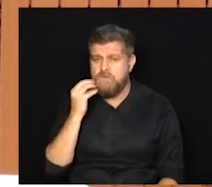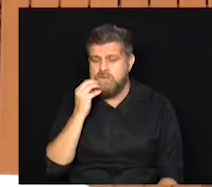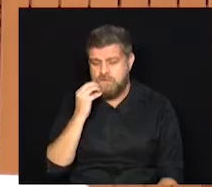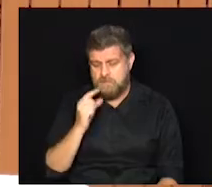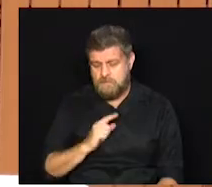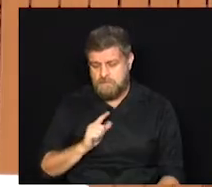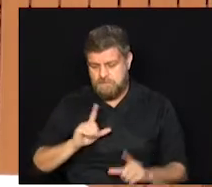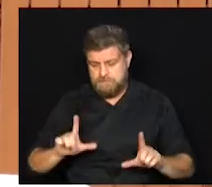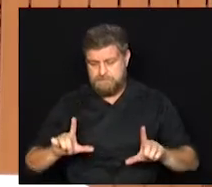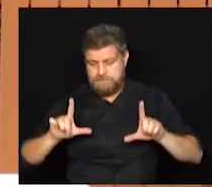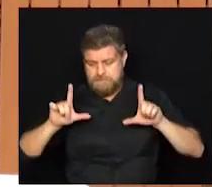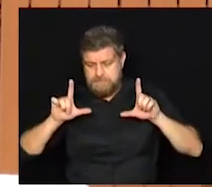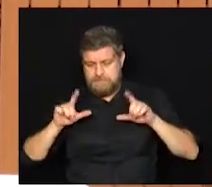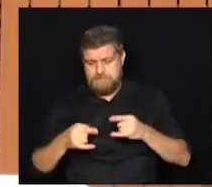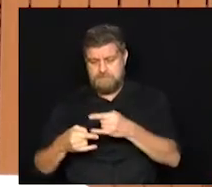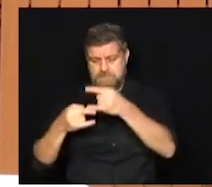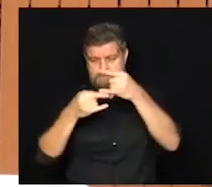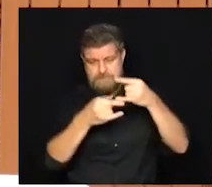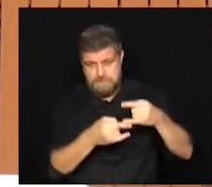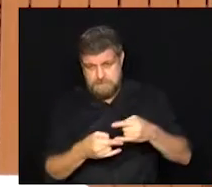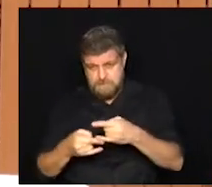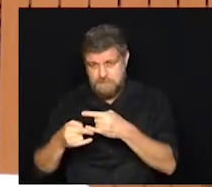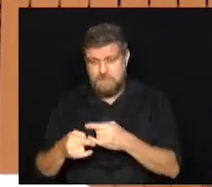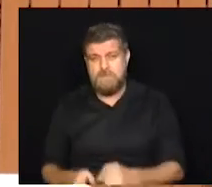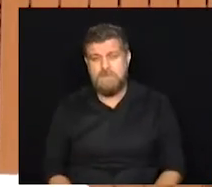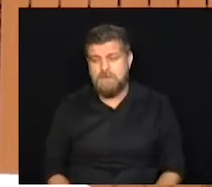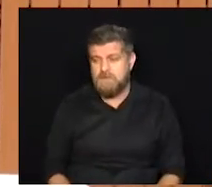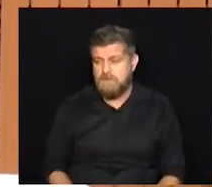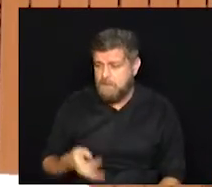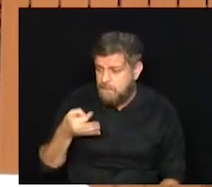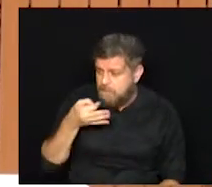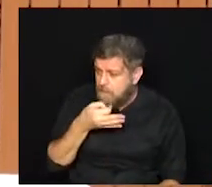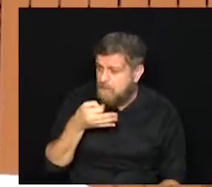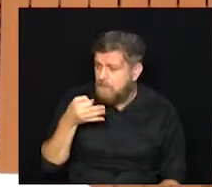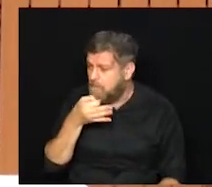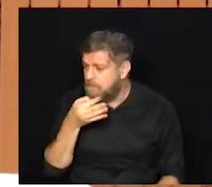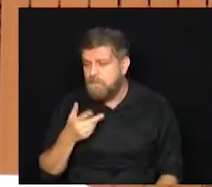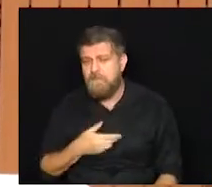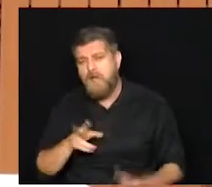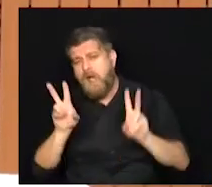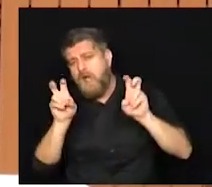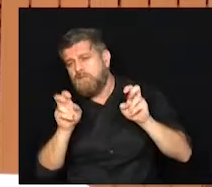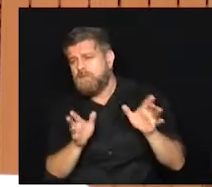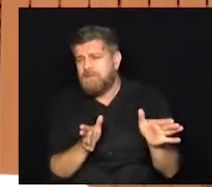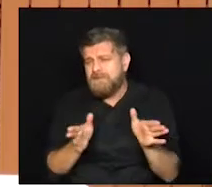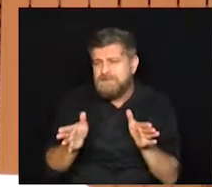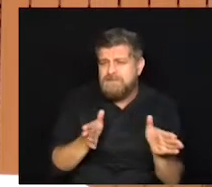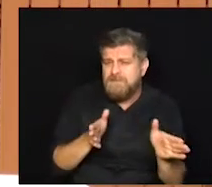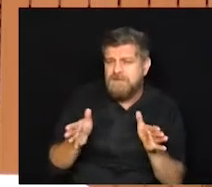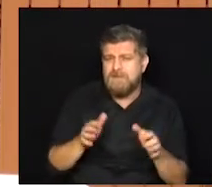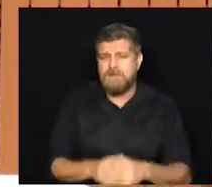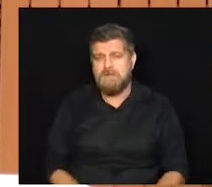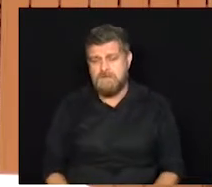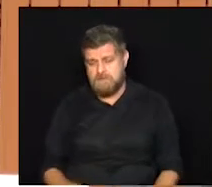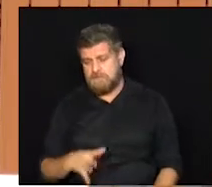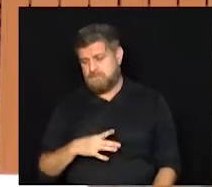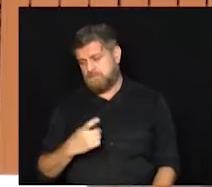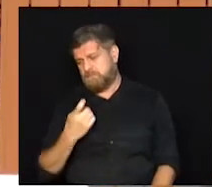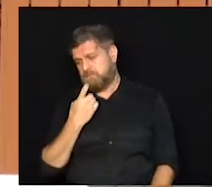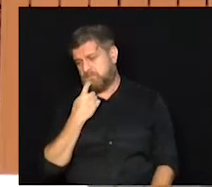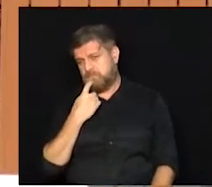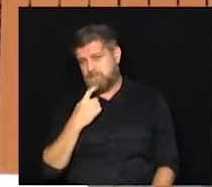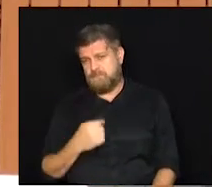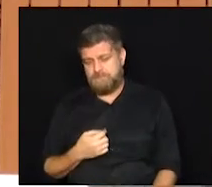também. E eu gostaria que você desse uma palavra aí, o que você tem a dizer a respeito da acessibilidade por Campinas, as